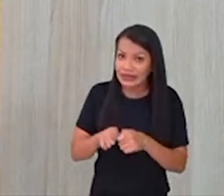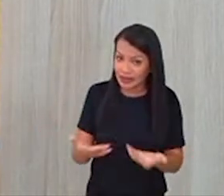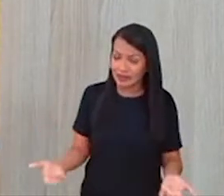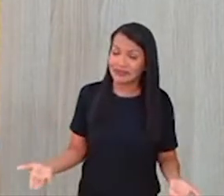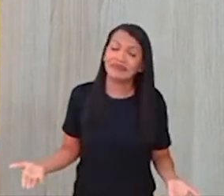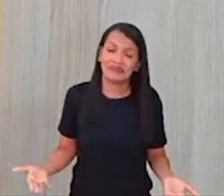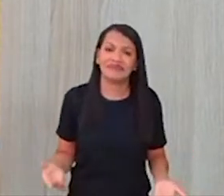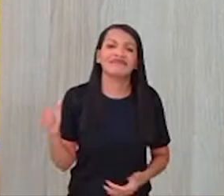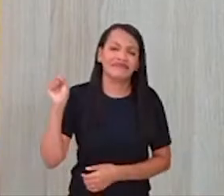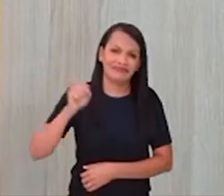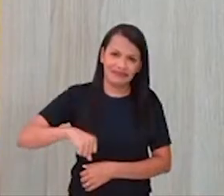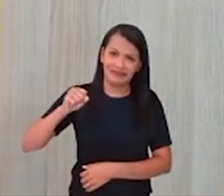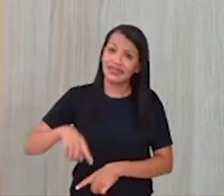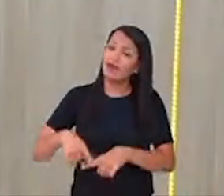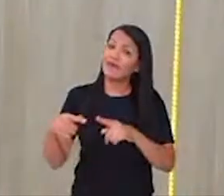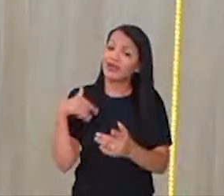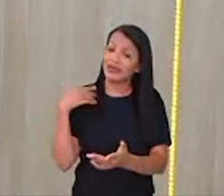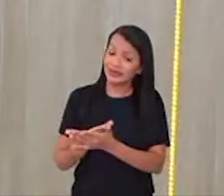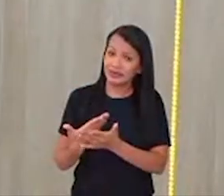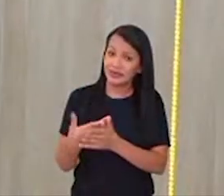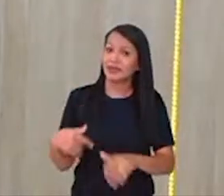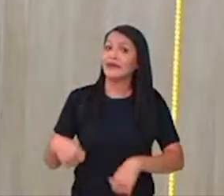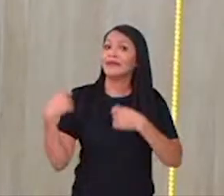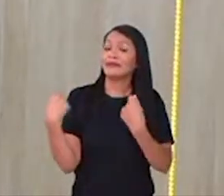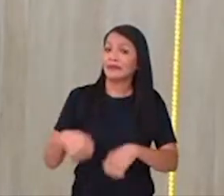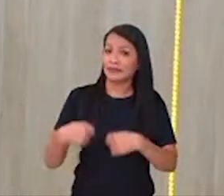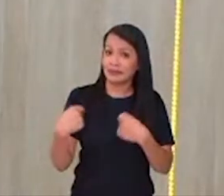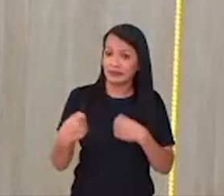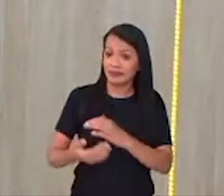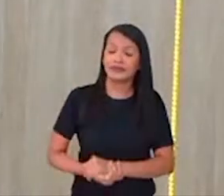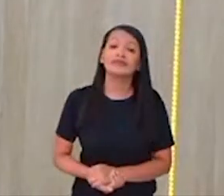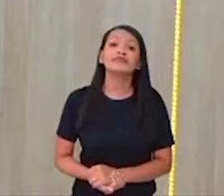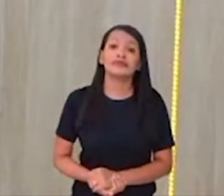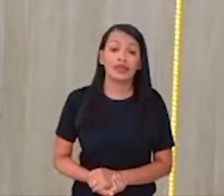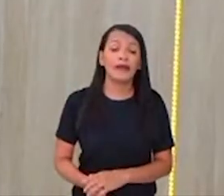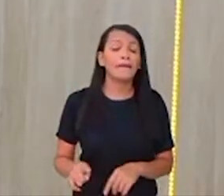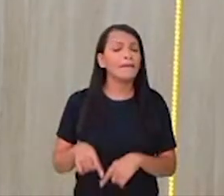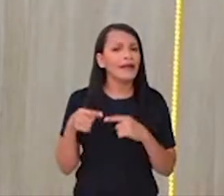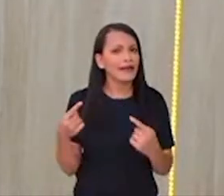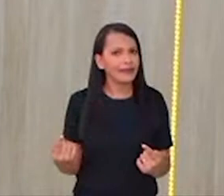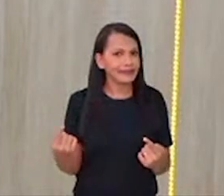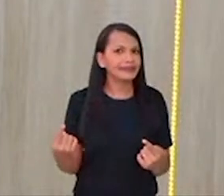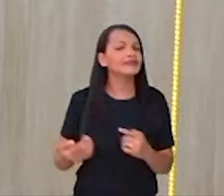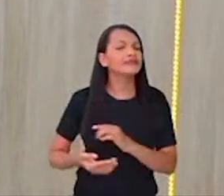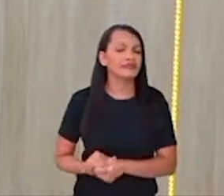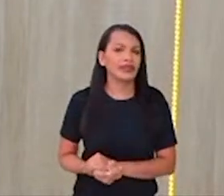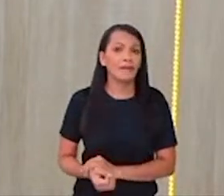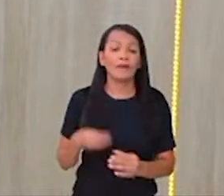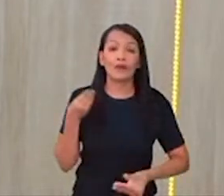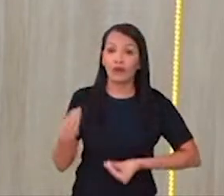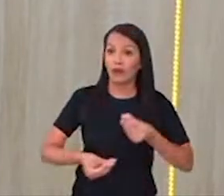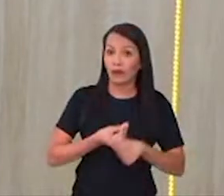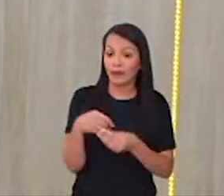Tem. Mas estudar é necessário. Eita, a professora ia caindo. Mas, bem, como a